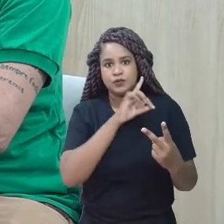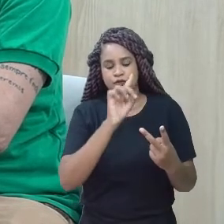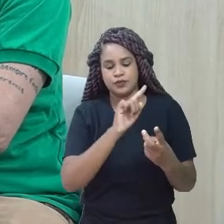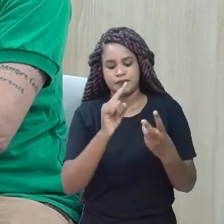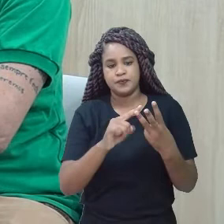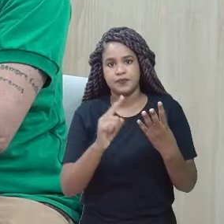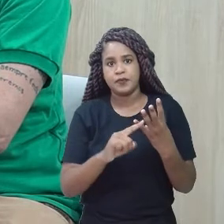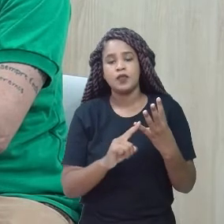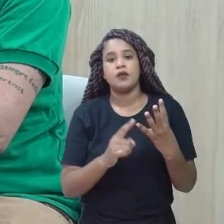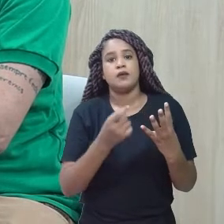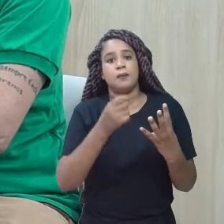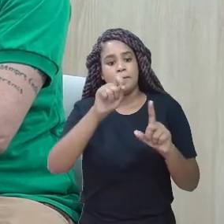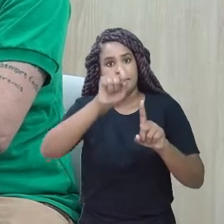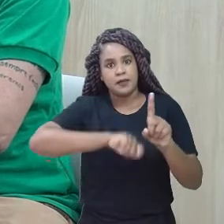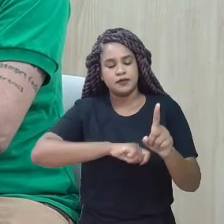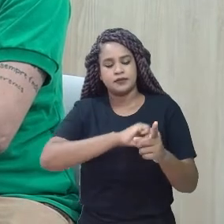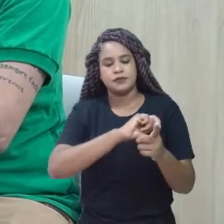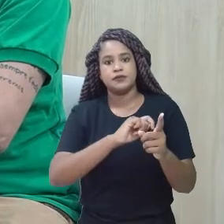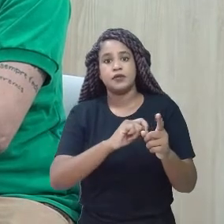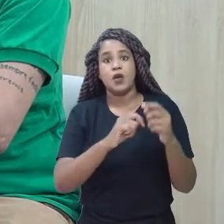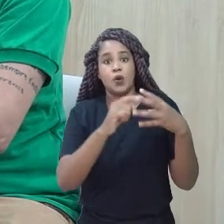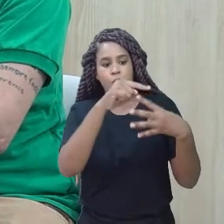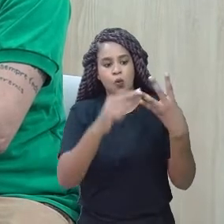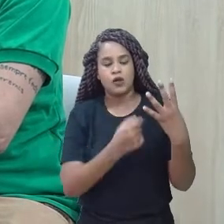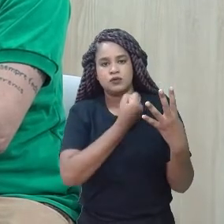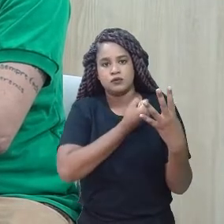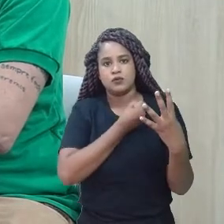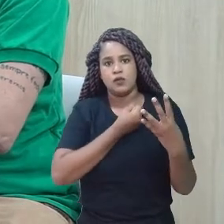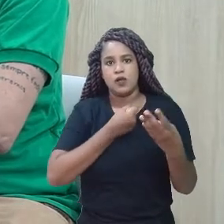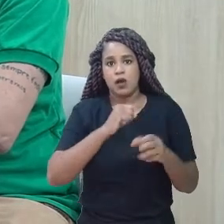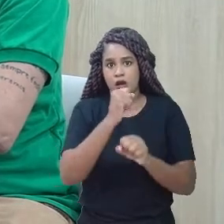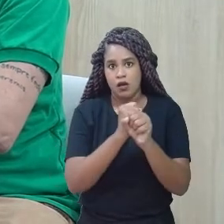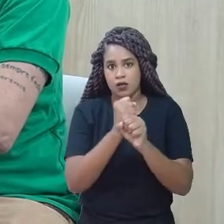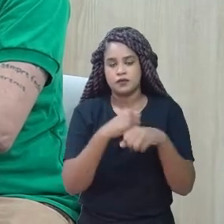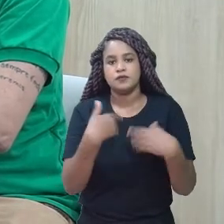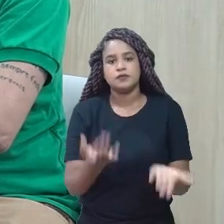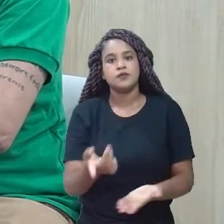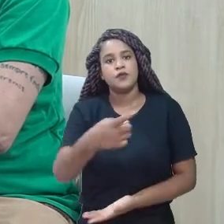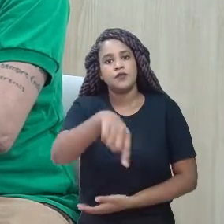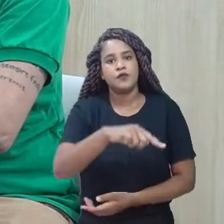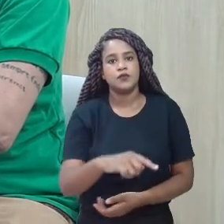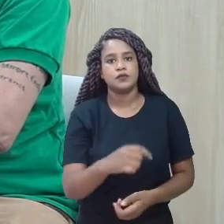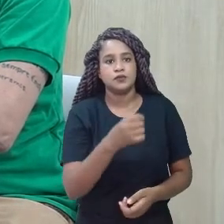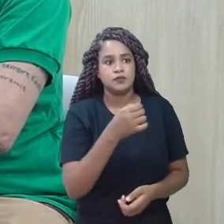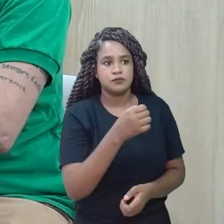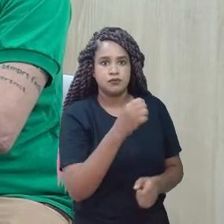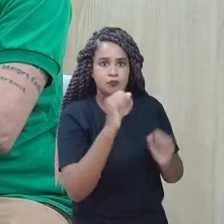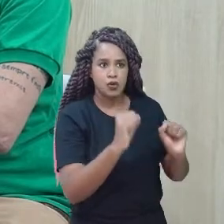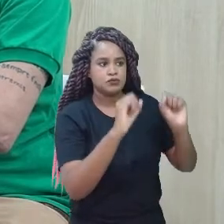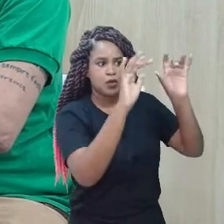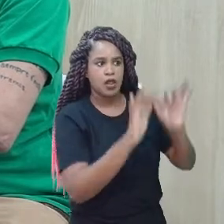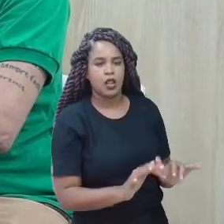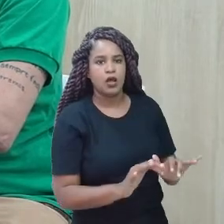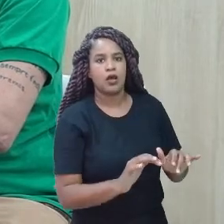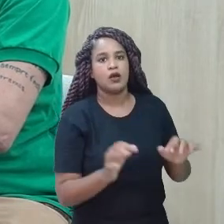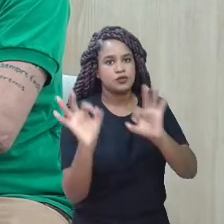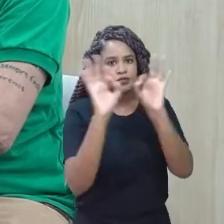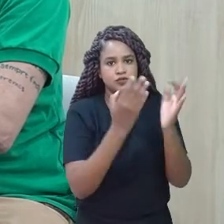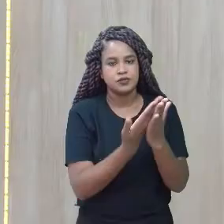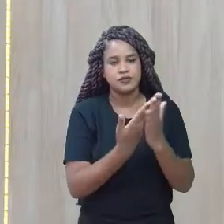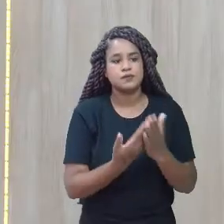4 dígitos para o ano, tá certo? Então eu vou ficar aqui, qualquer coisa escreve aqui para a gente e acompanha a aula da professora Briane. Vai lá,